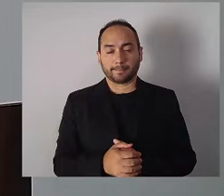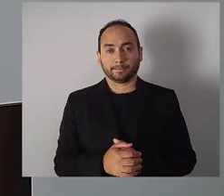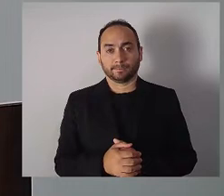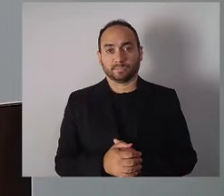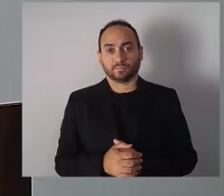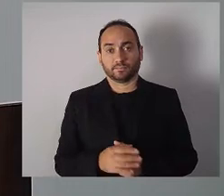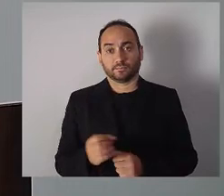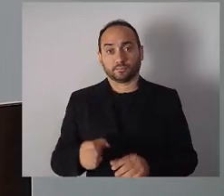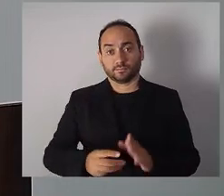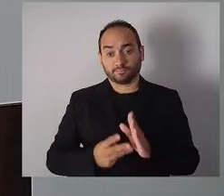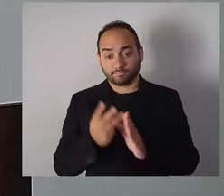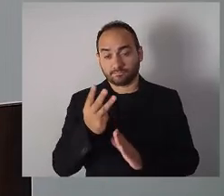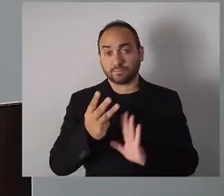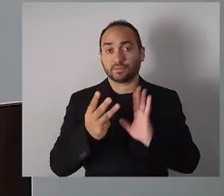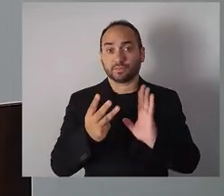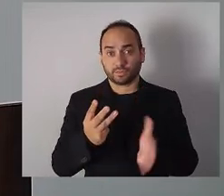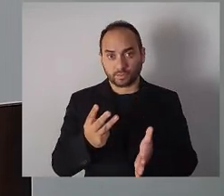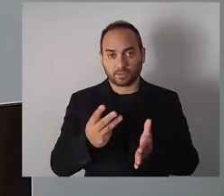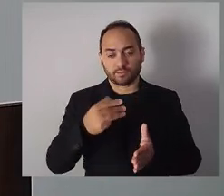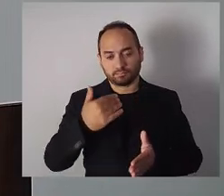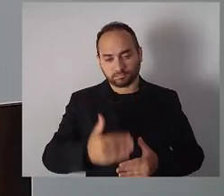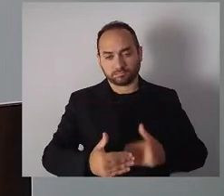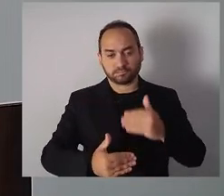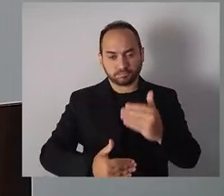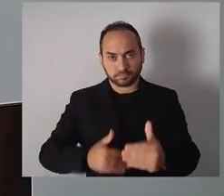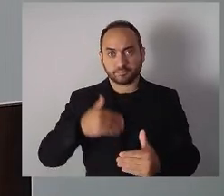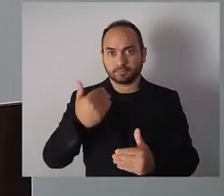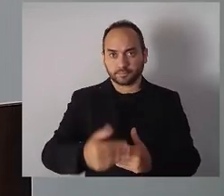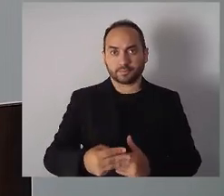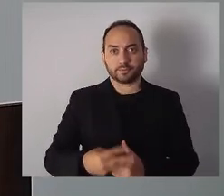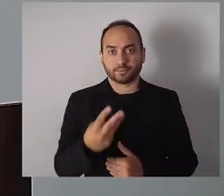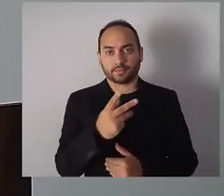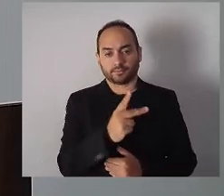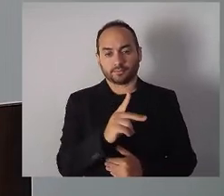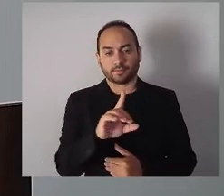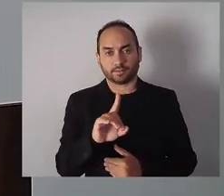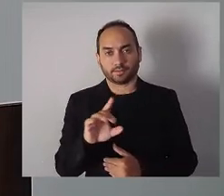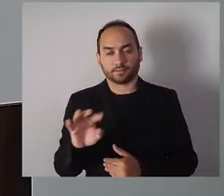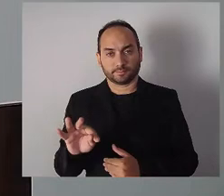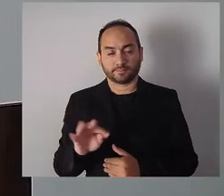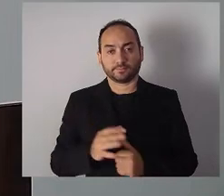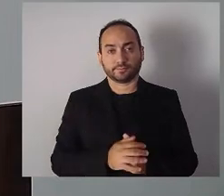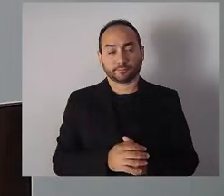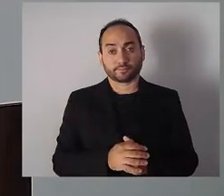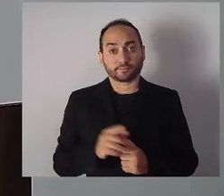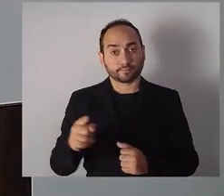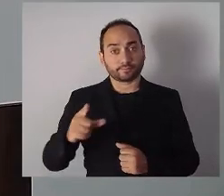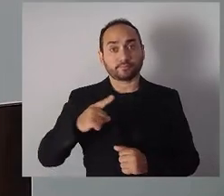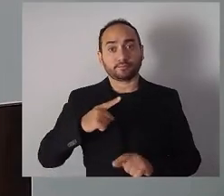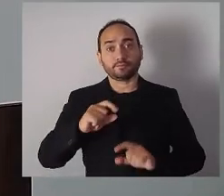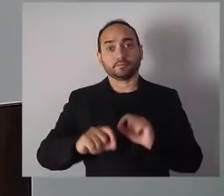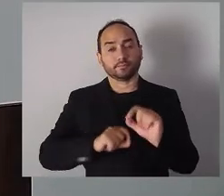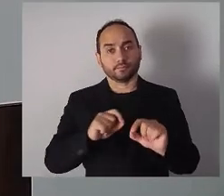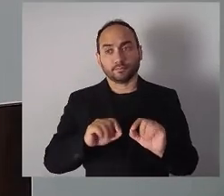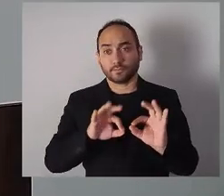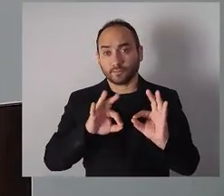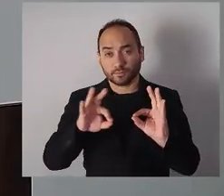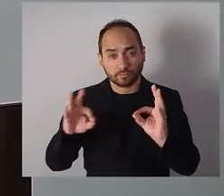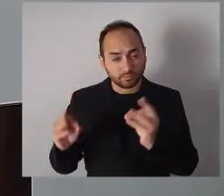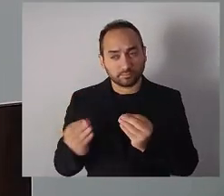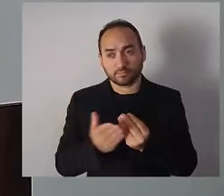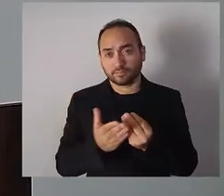eleito 3 vezes consecutivas pelo PDT, teve um completo e